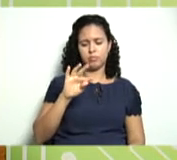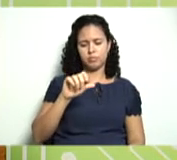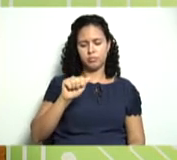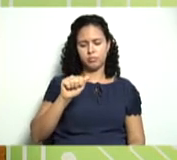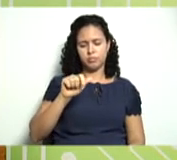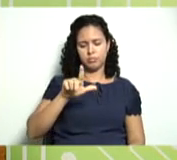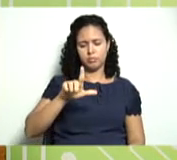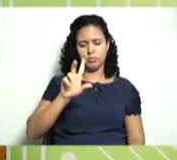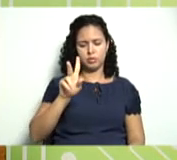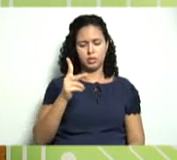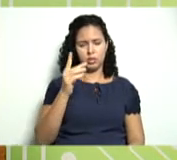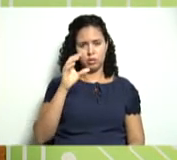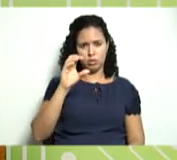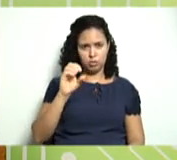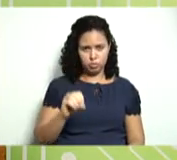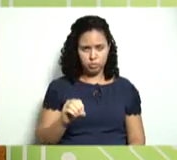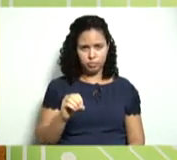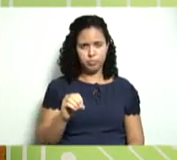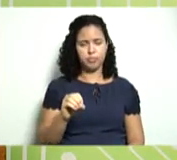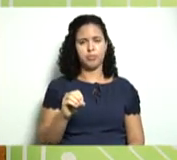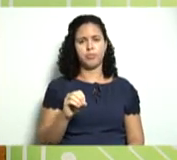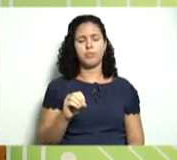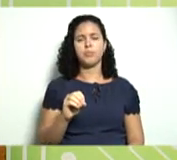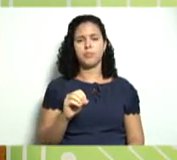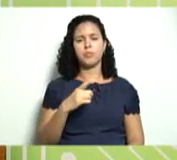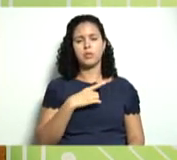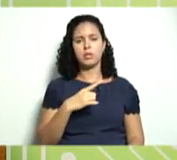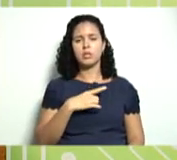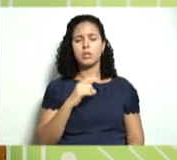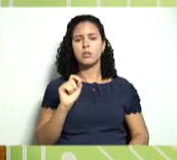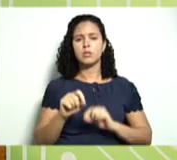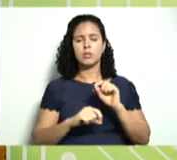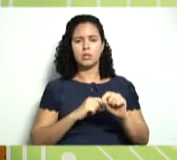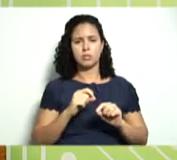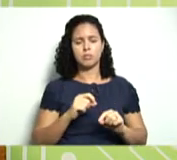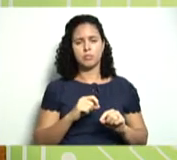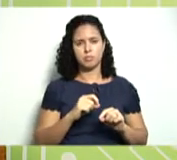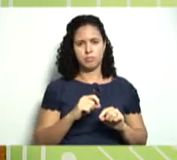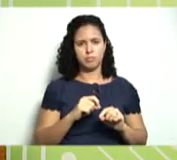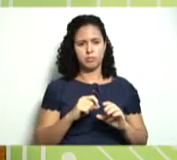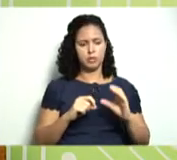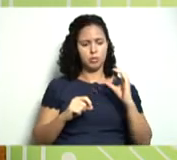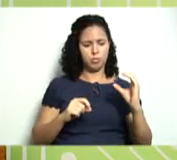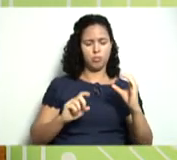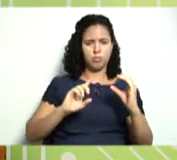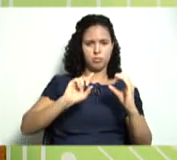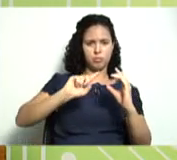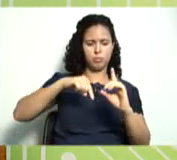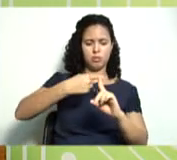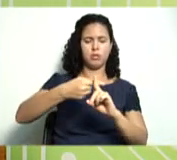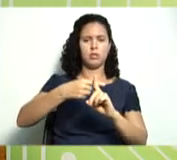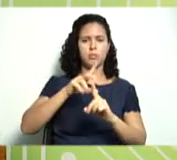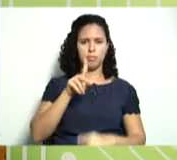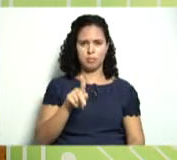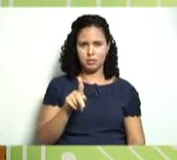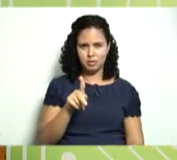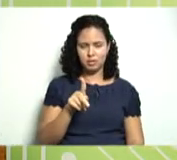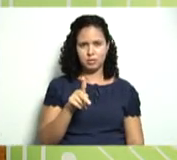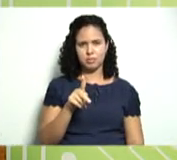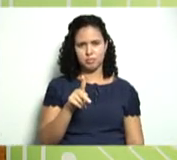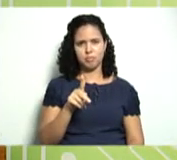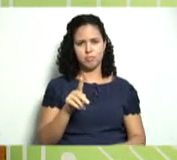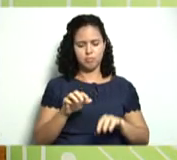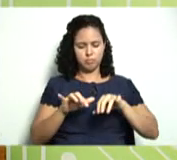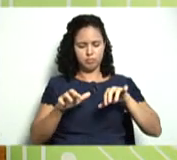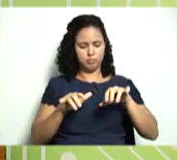globalizada em vários software vocês vão poder utilizar ela que é o contra o p vocês com certeza já